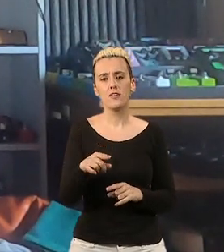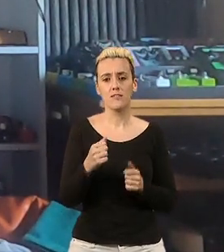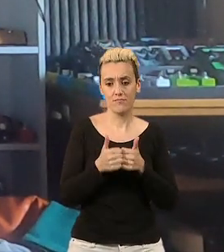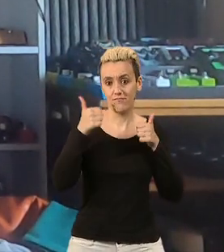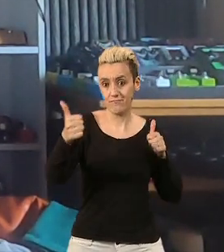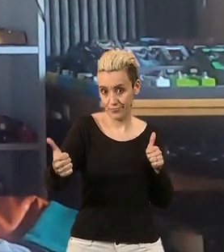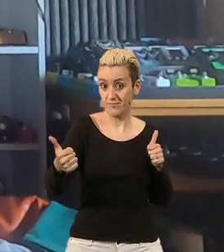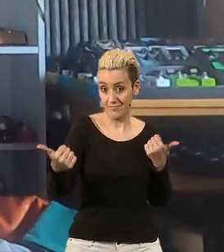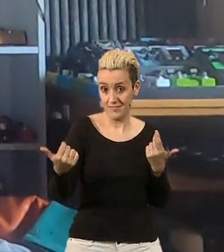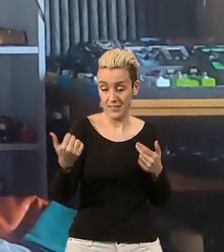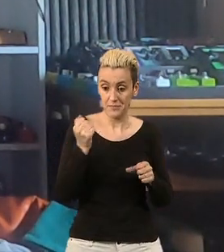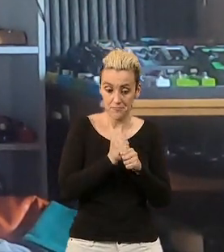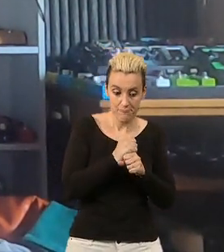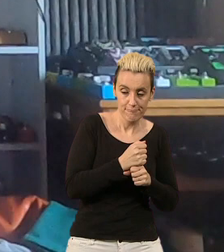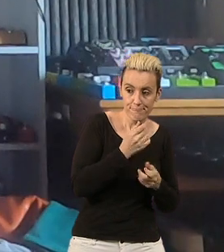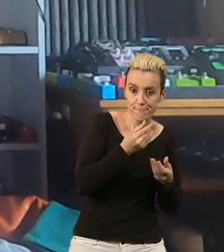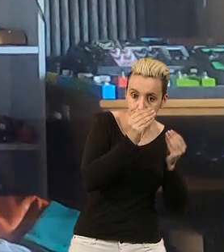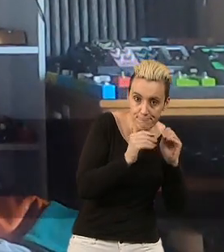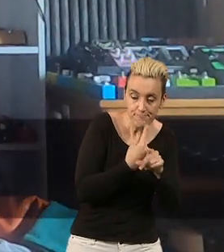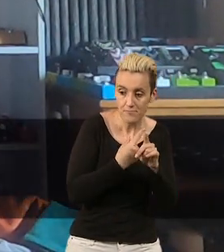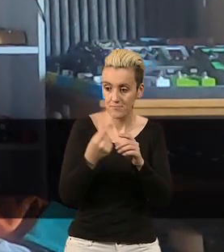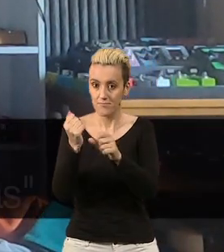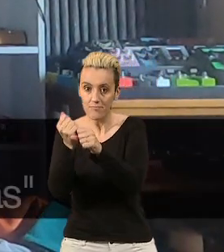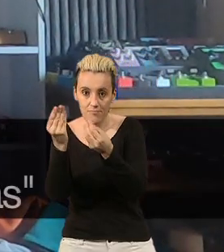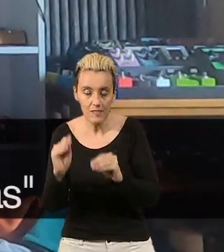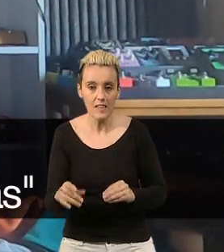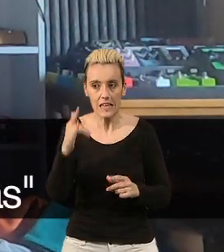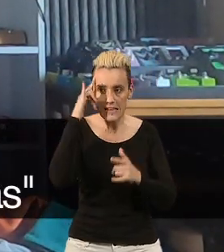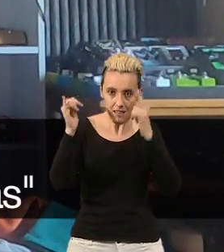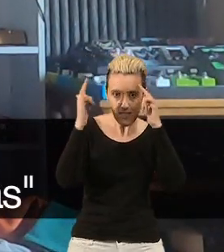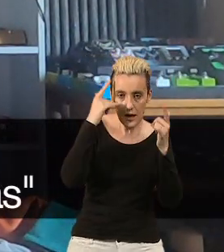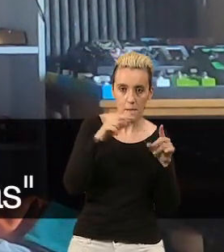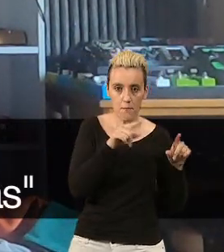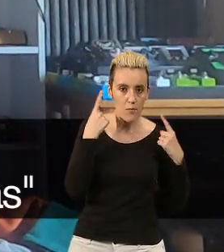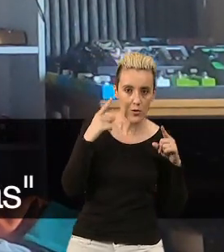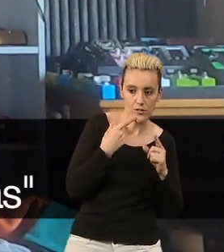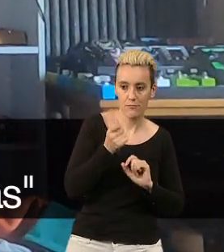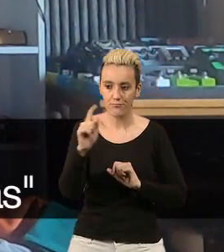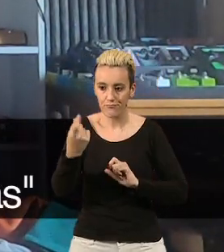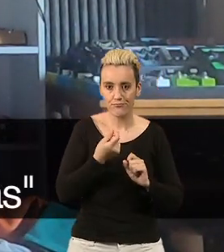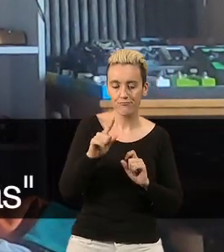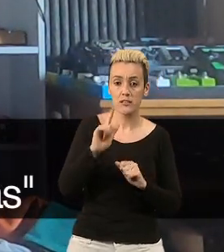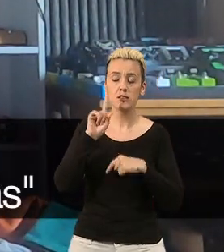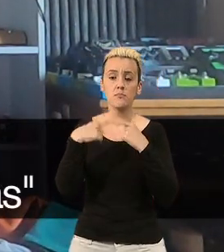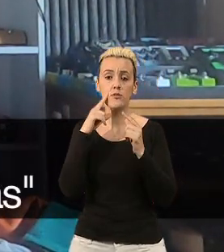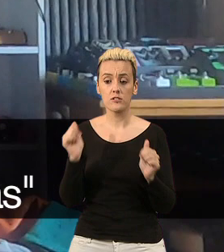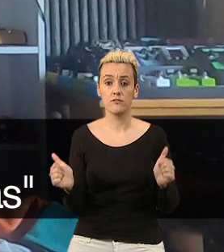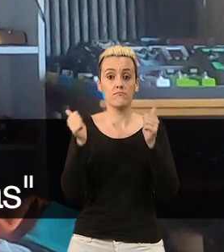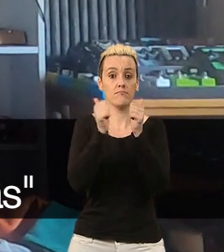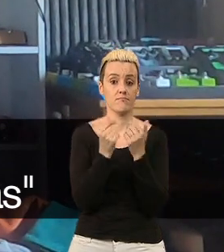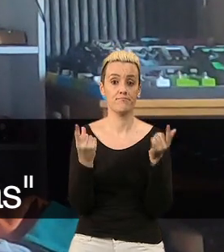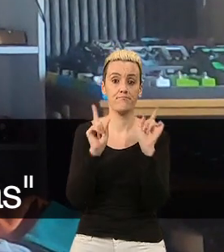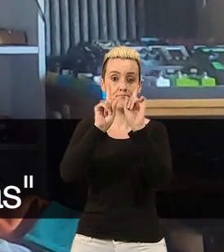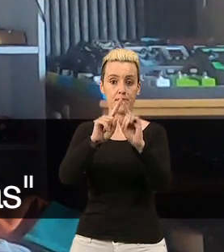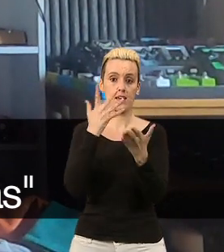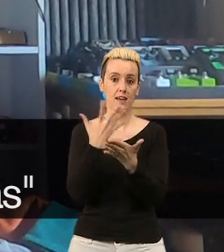foi feito à distância, na verdade, trocando ficheiros, trocando ideias e depois juntando-nos para a gravação. É,